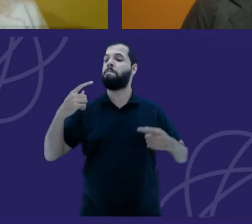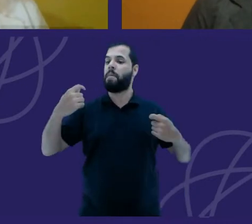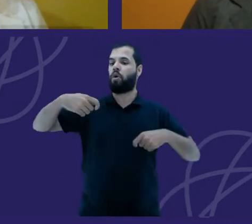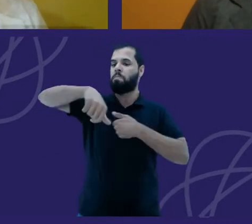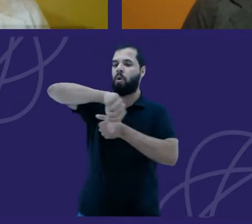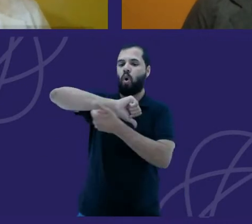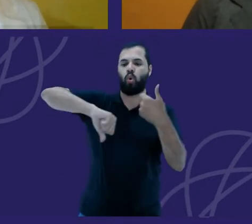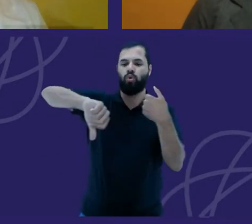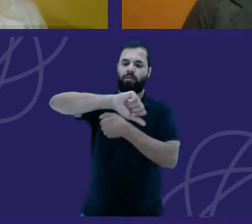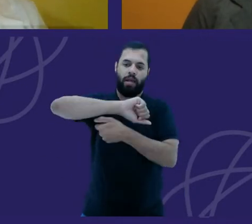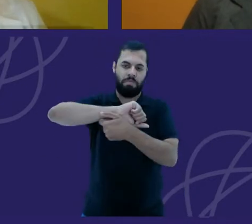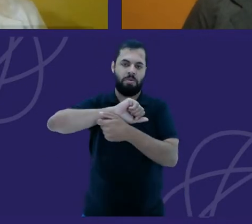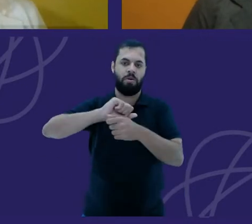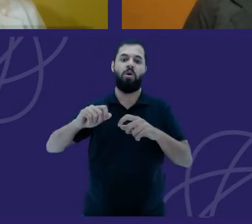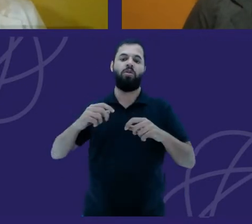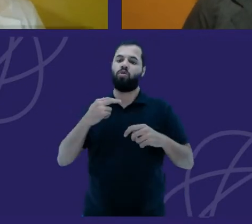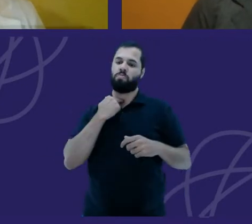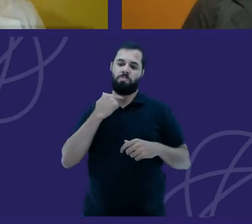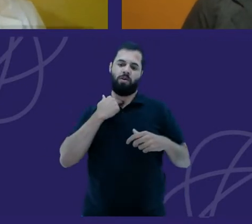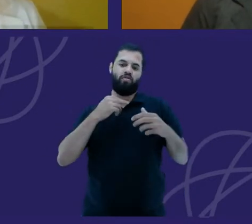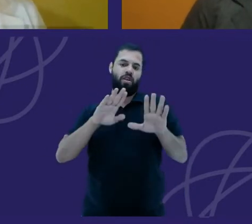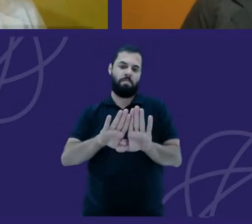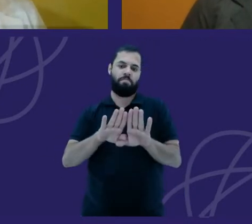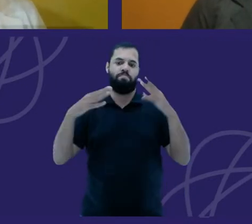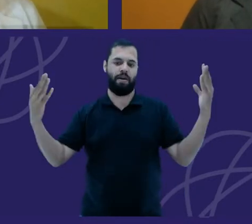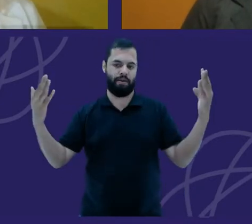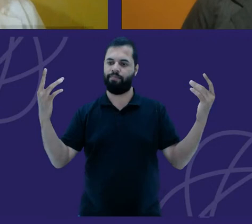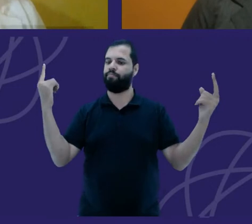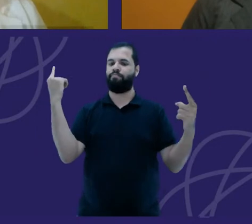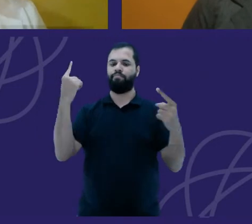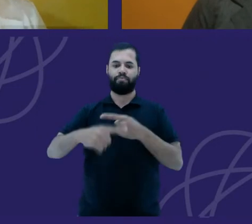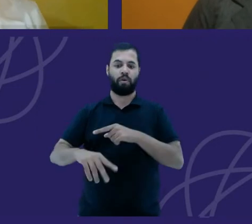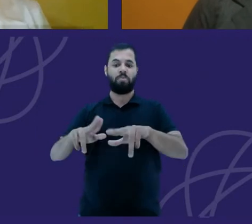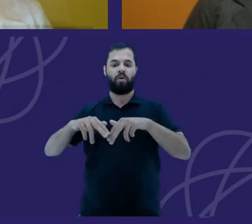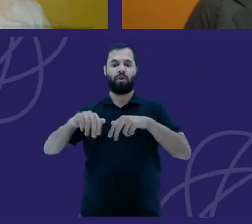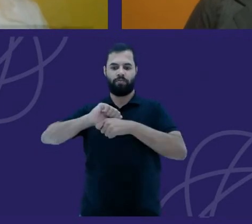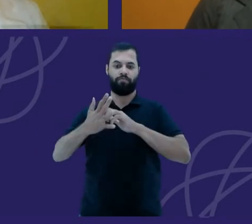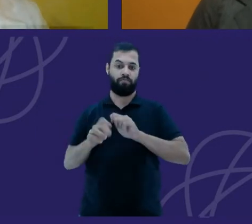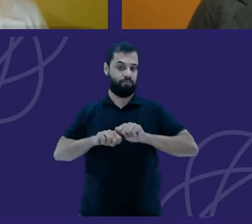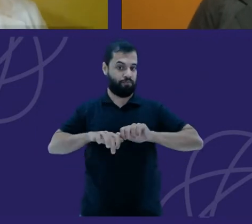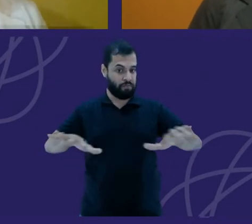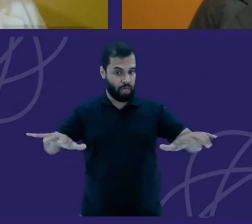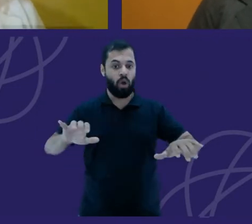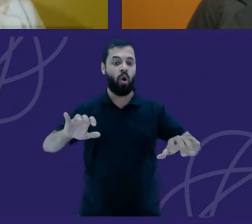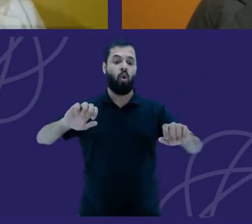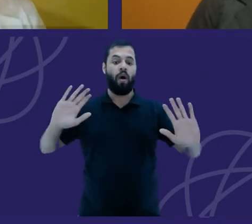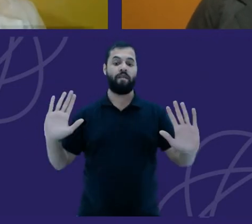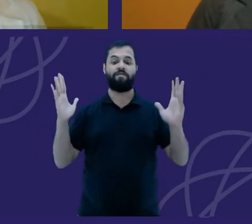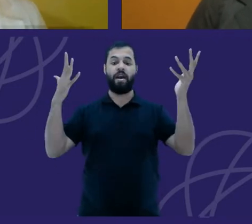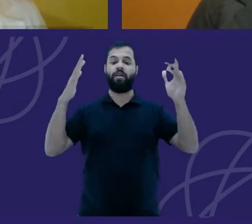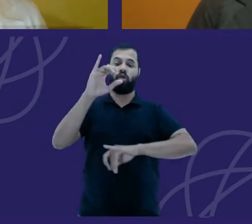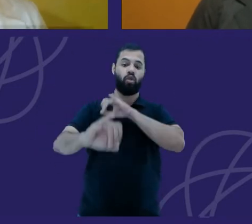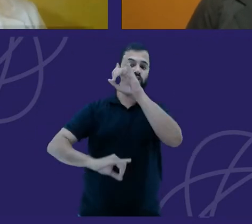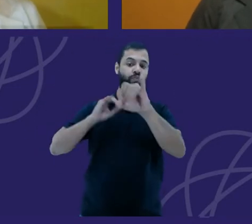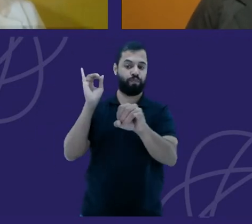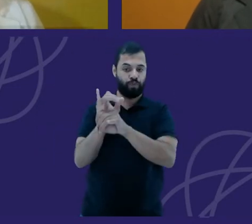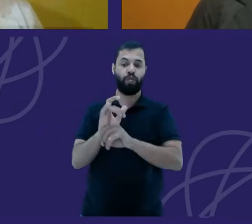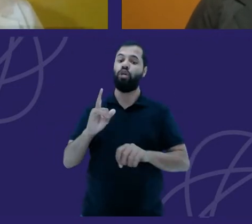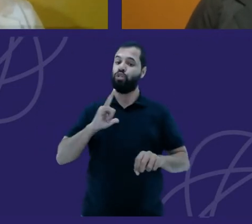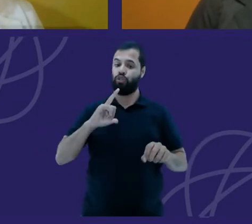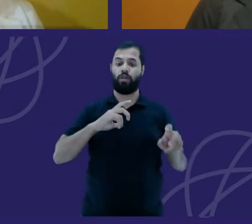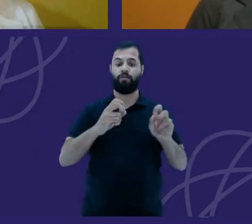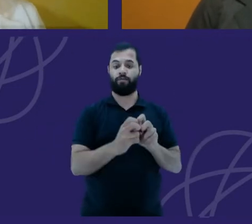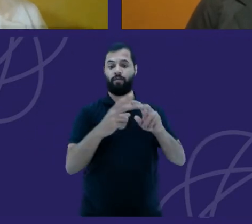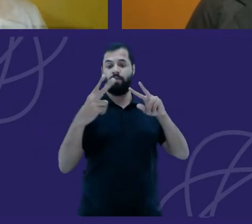na impossibilidade de abrir suas portas presencialmente, o evento passou a ser totalmente online, com programação ao vivo e no YouTube